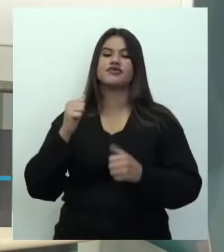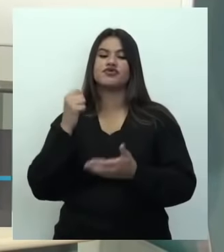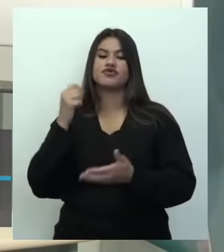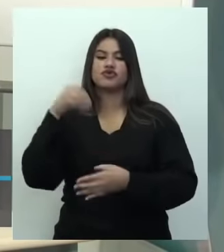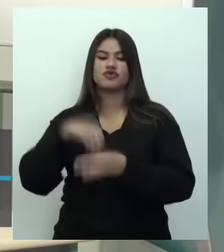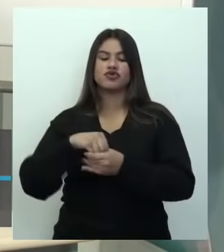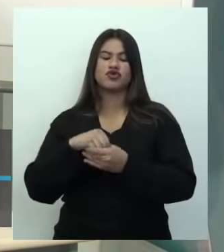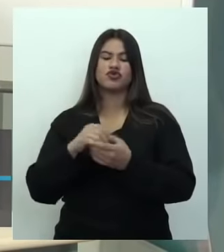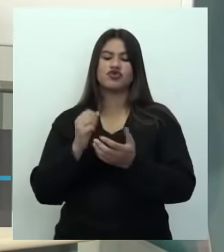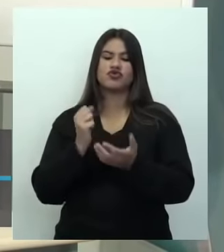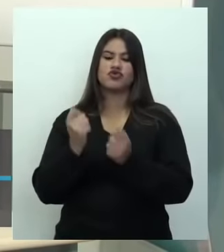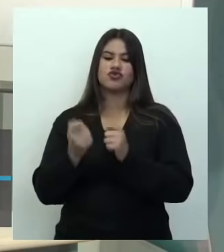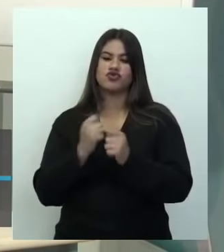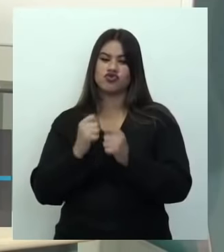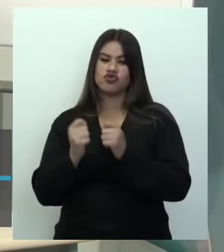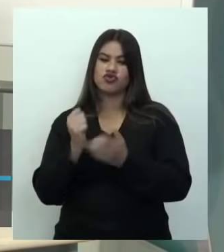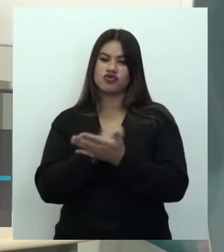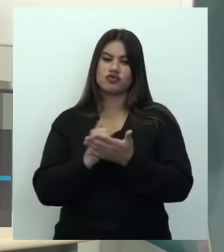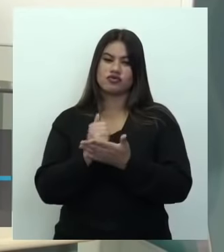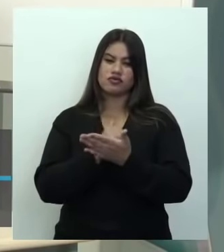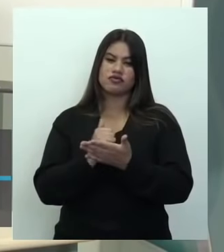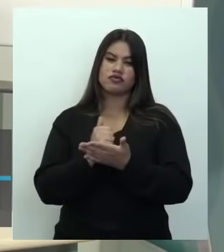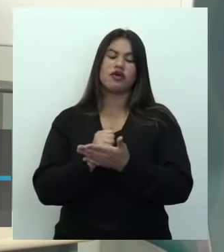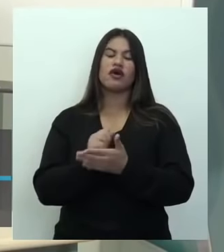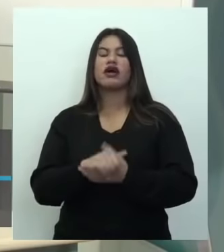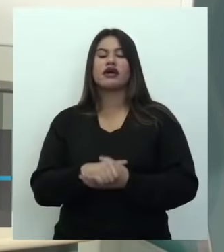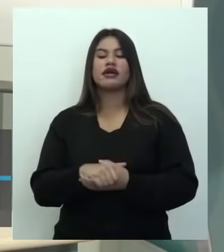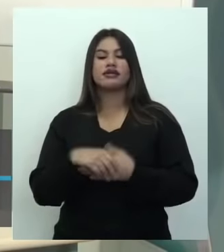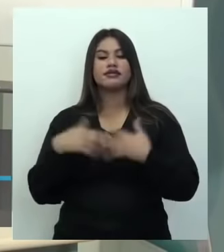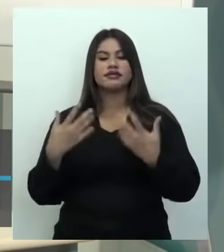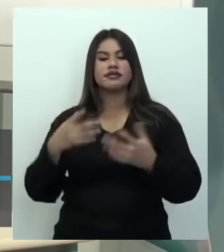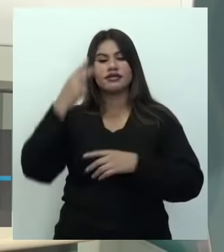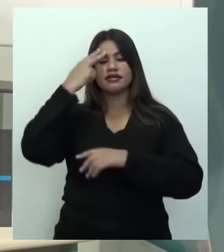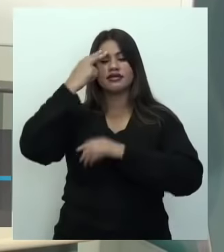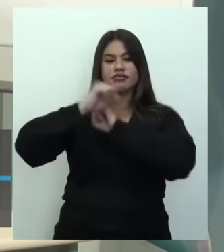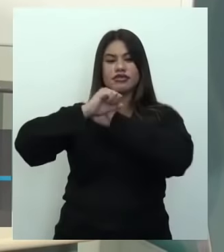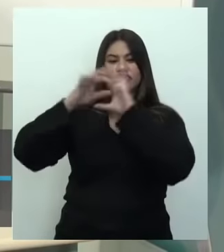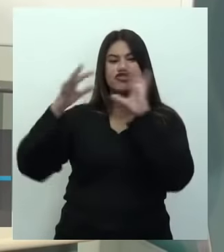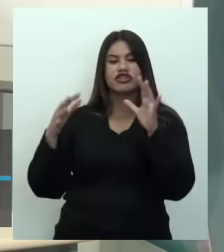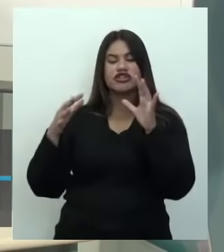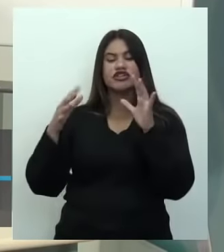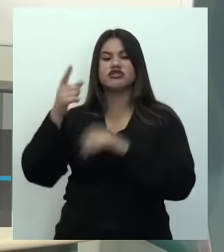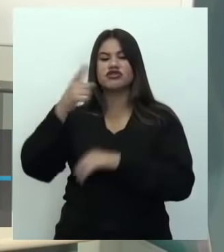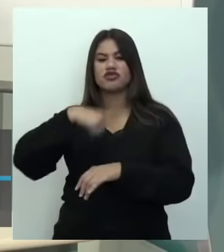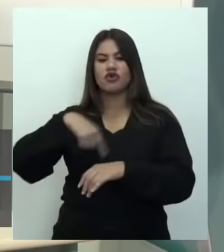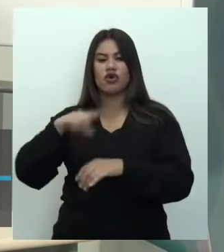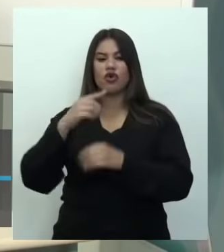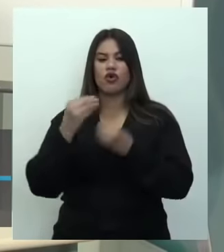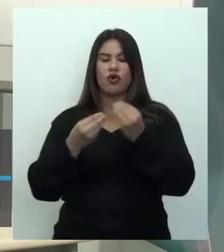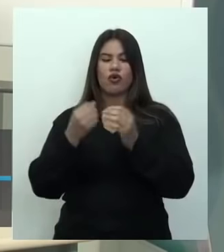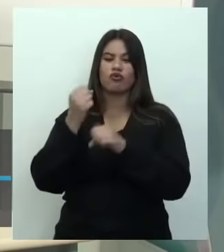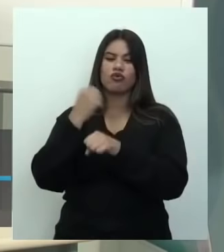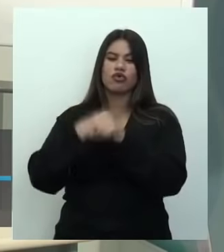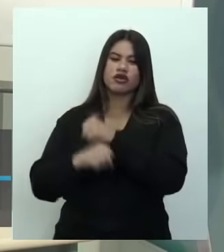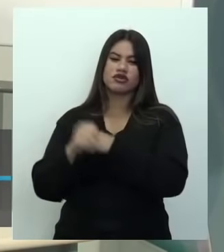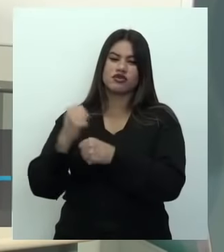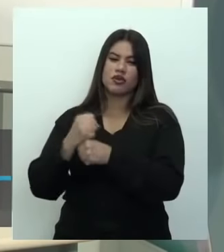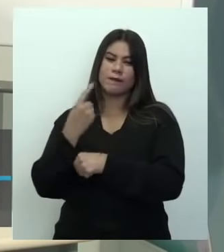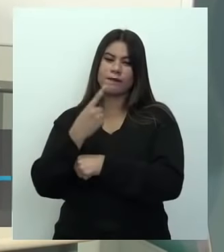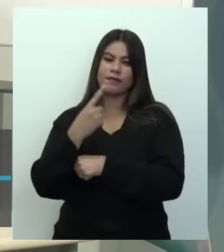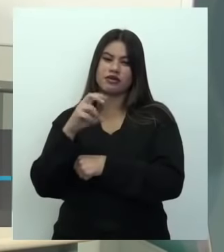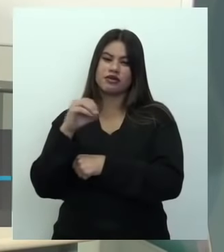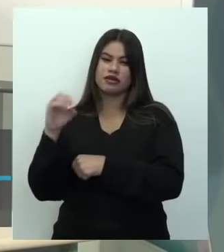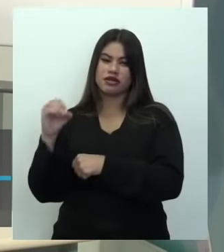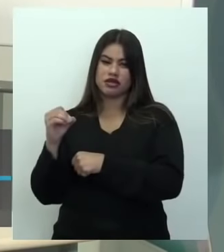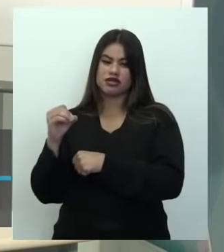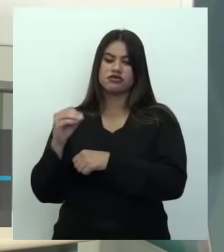seguinte: imaginem aí que nós estamos na época das grandes navegações, né? Vamos pensar em 1500. E você está